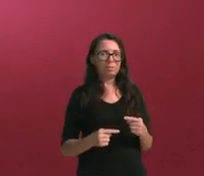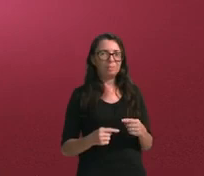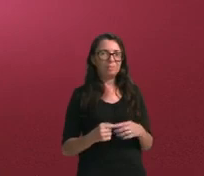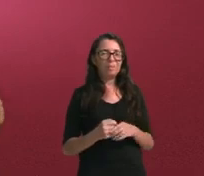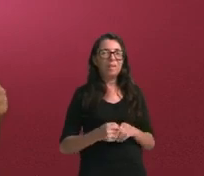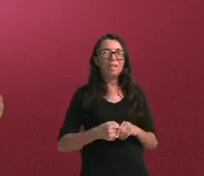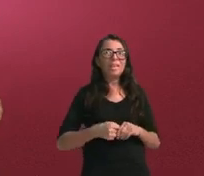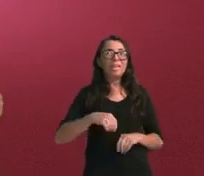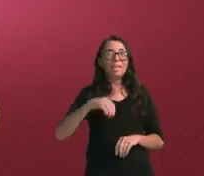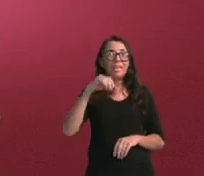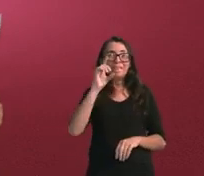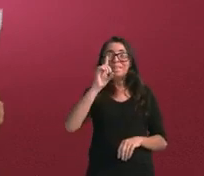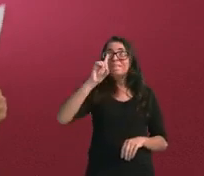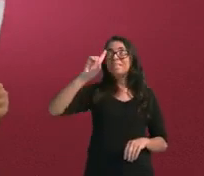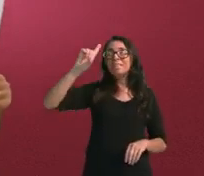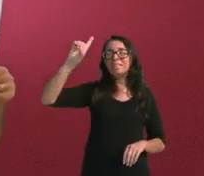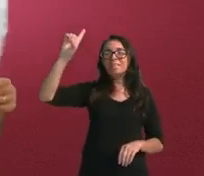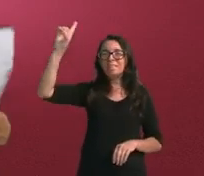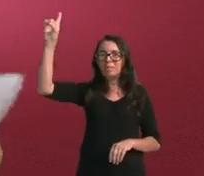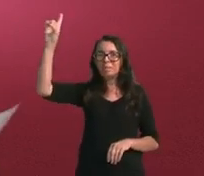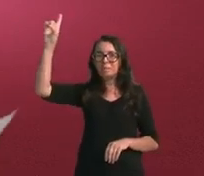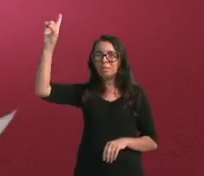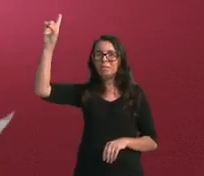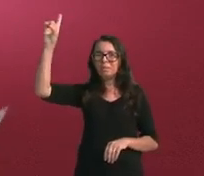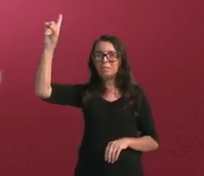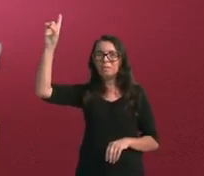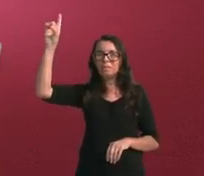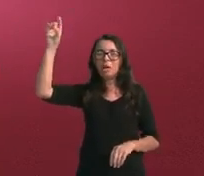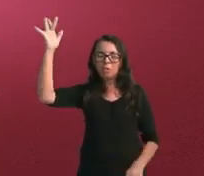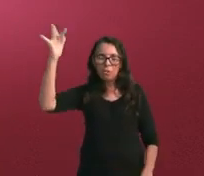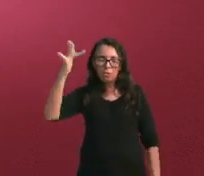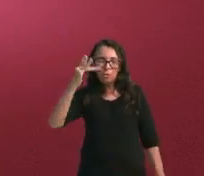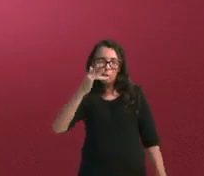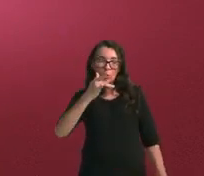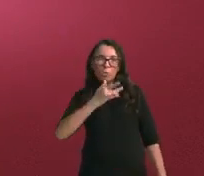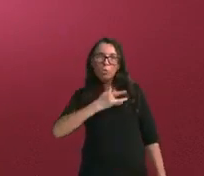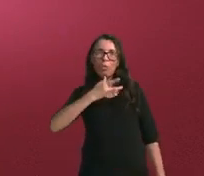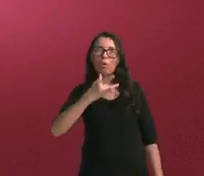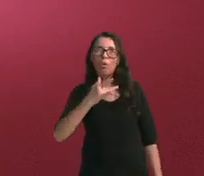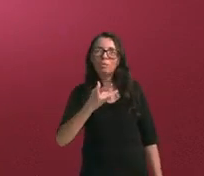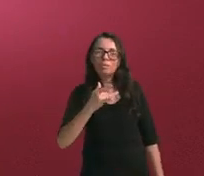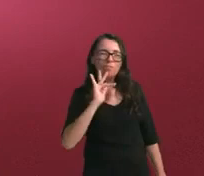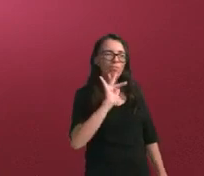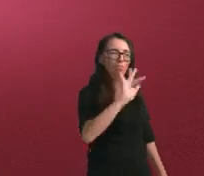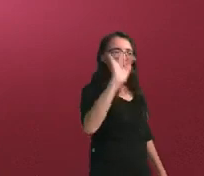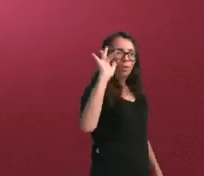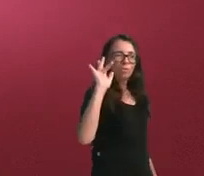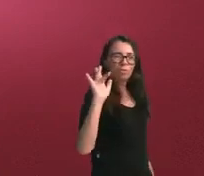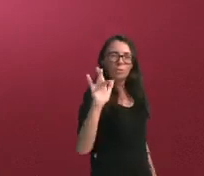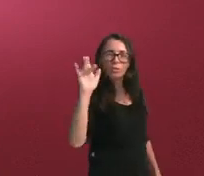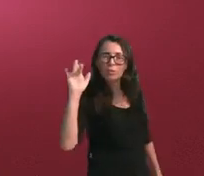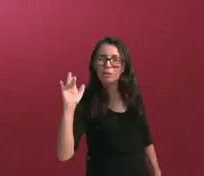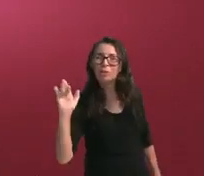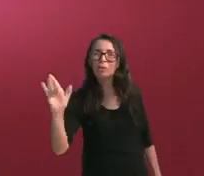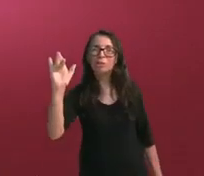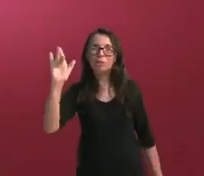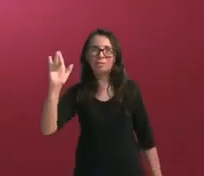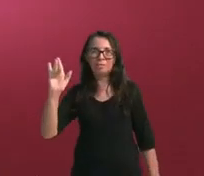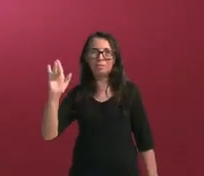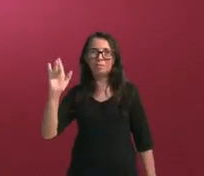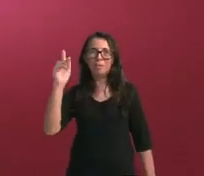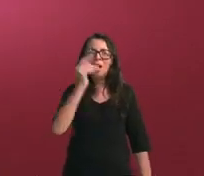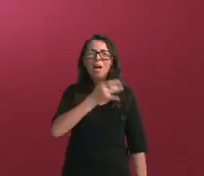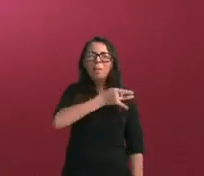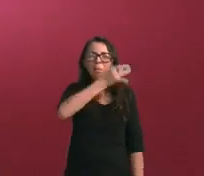mais gente quando as pessoas veem em nós o agir de Deus através da minha e da